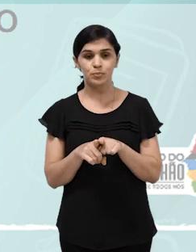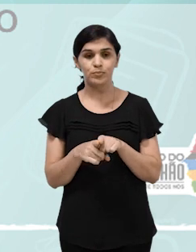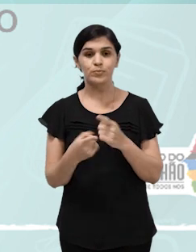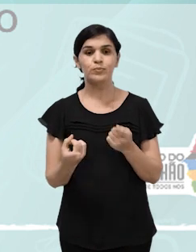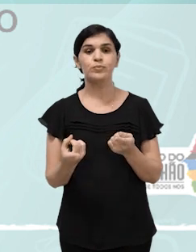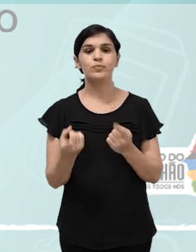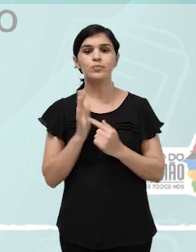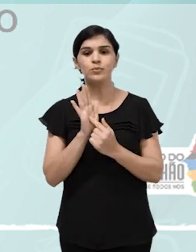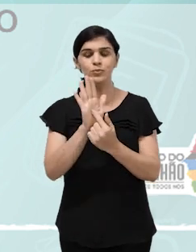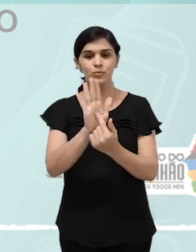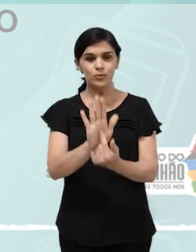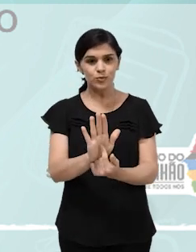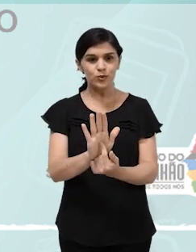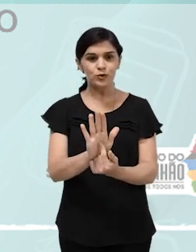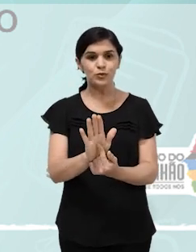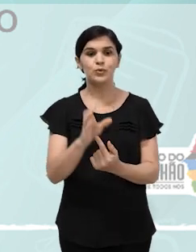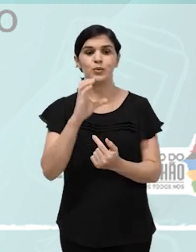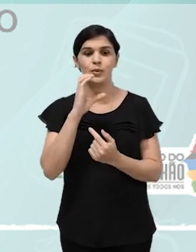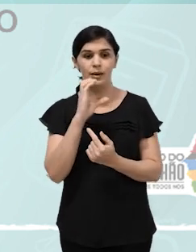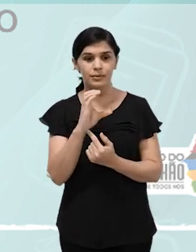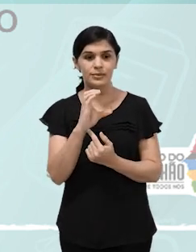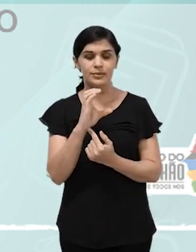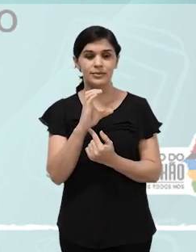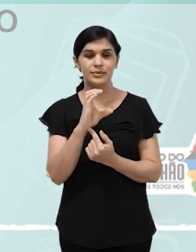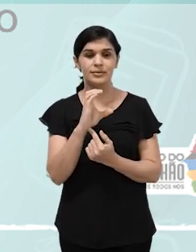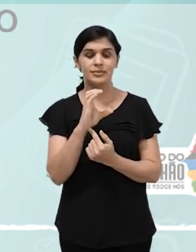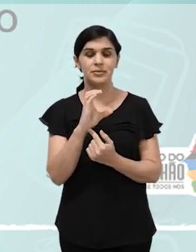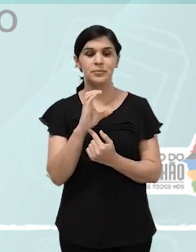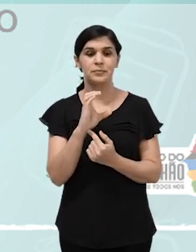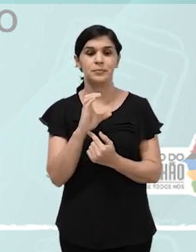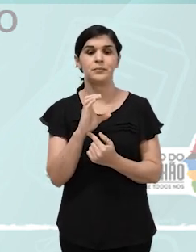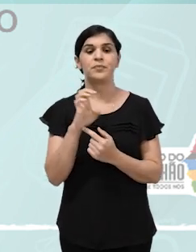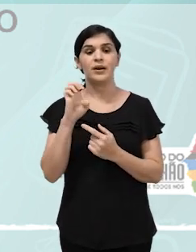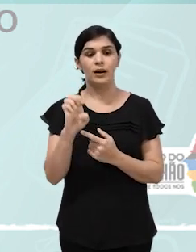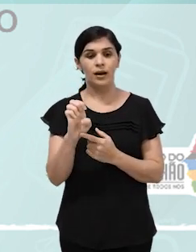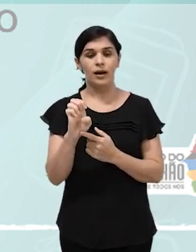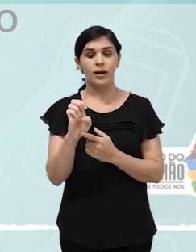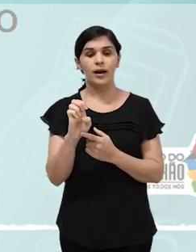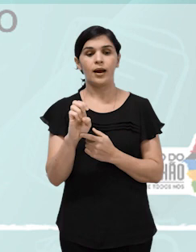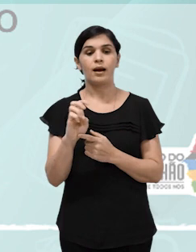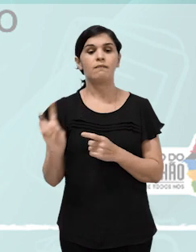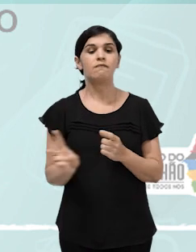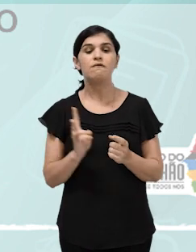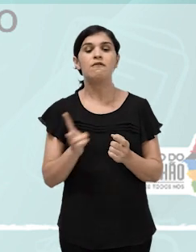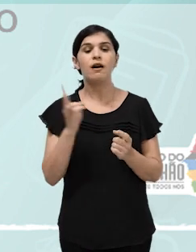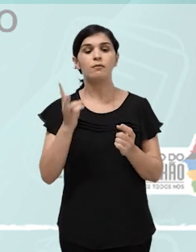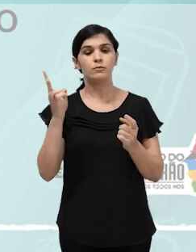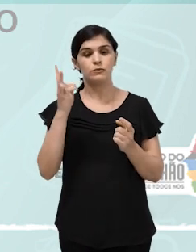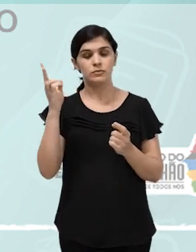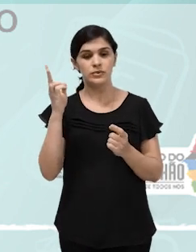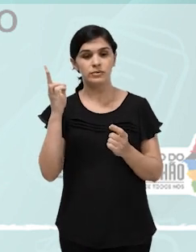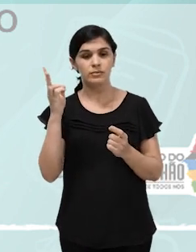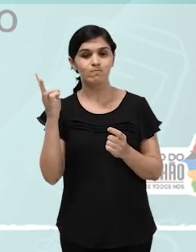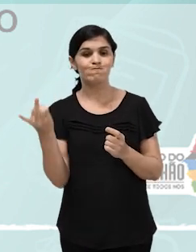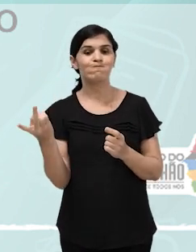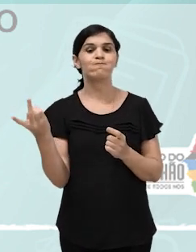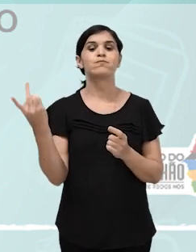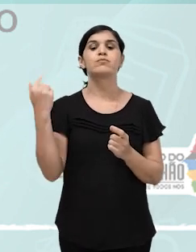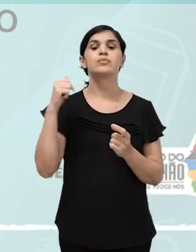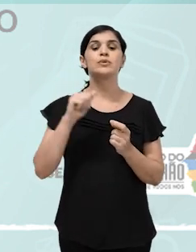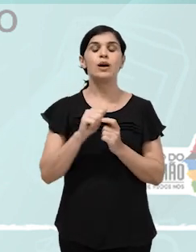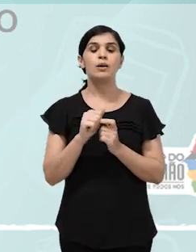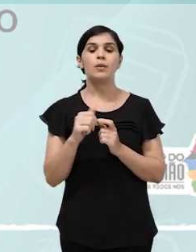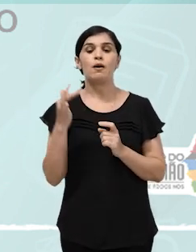absorveu a influência dos padrões estéticos greco-romanos. Letra E. Valorizou recursos formais que tiveram não apenas a função